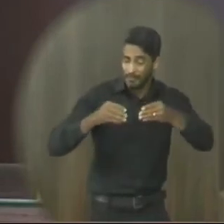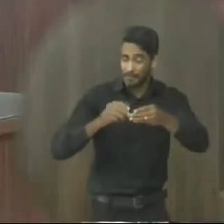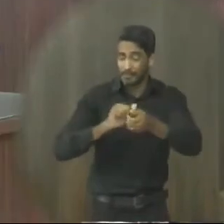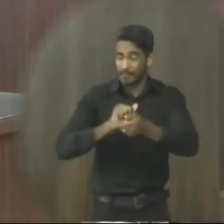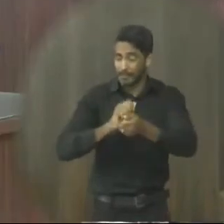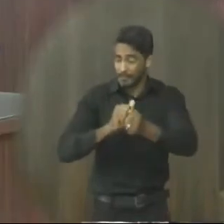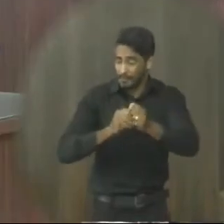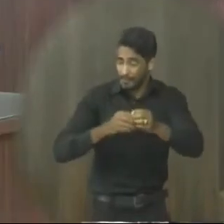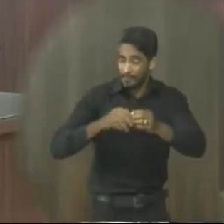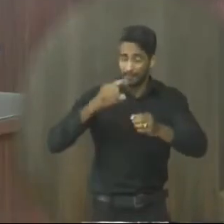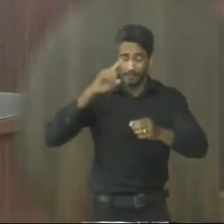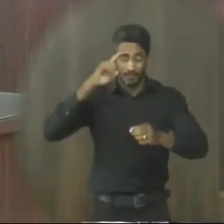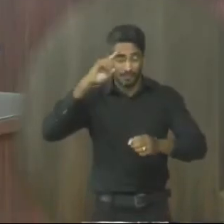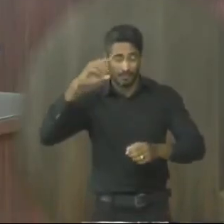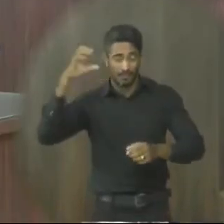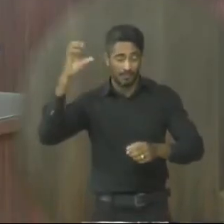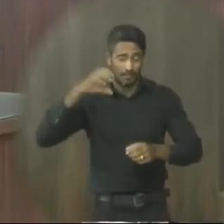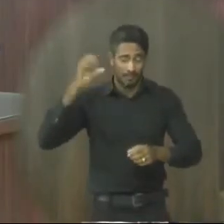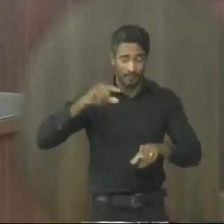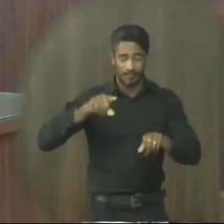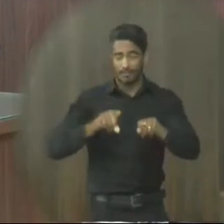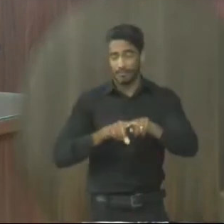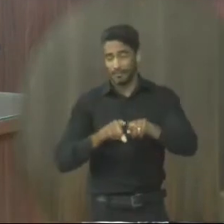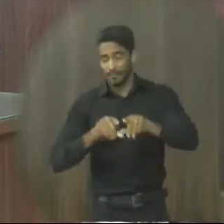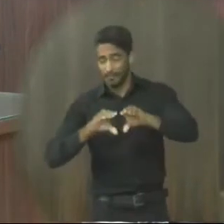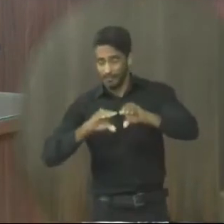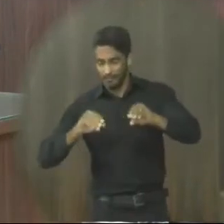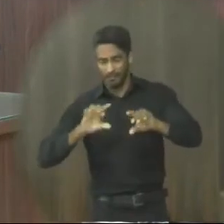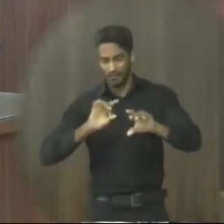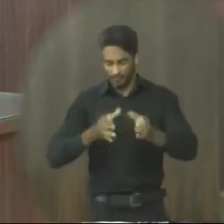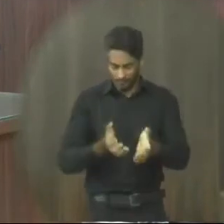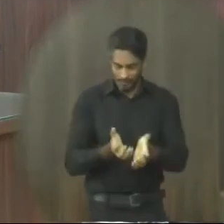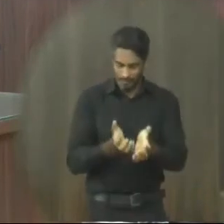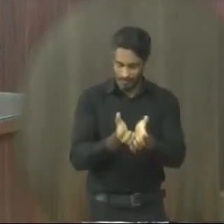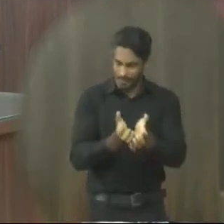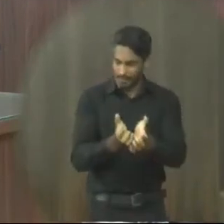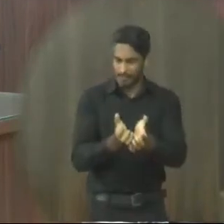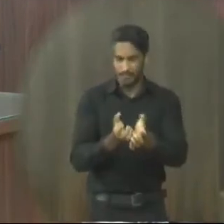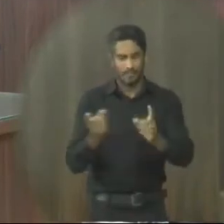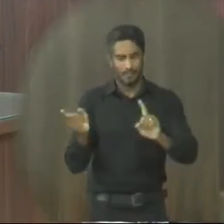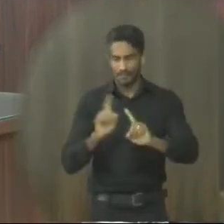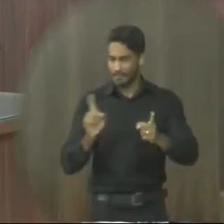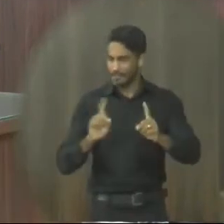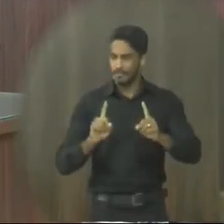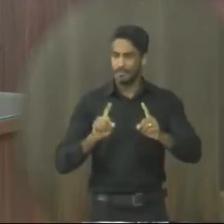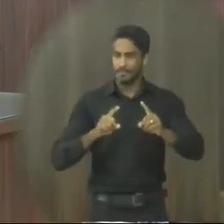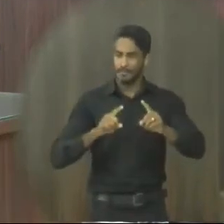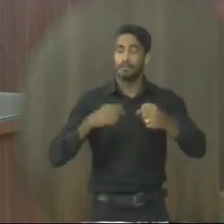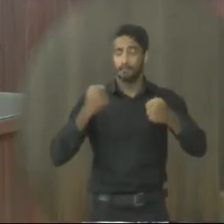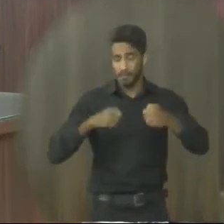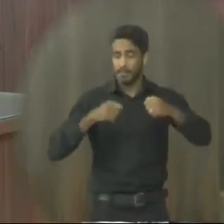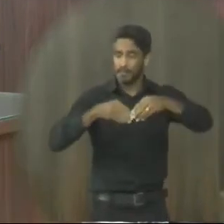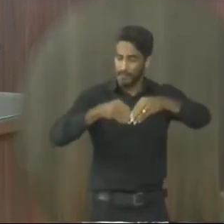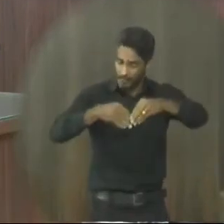e buracos em dias secos. Não adianta só patrolar